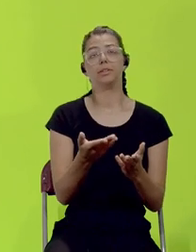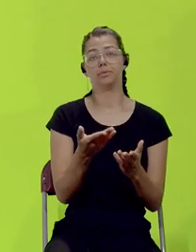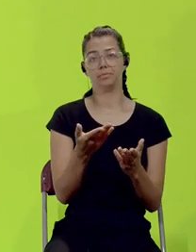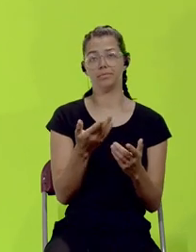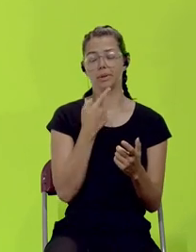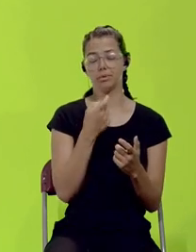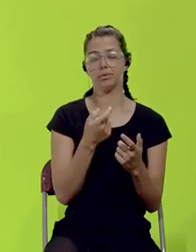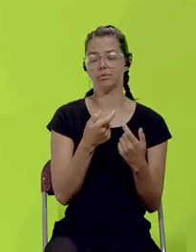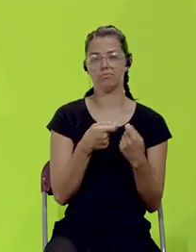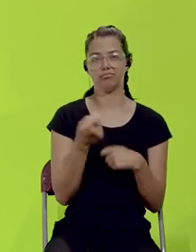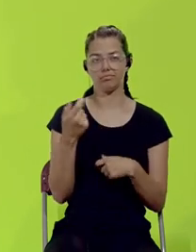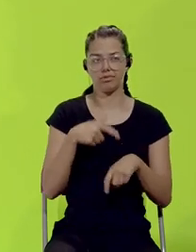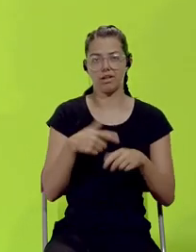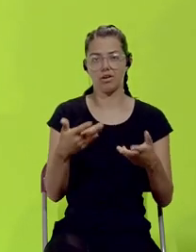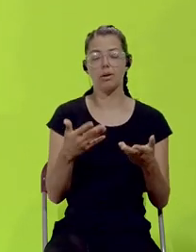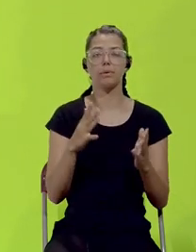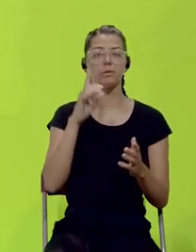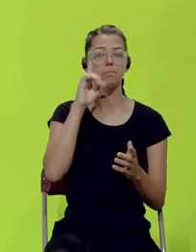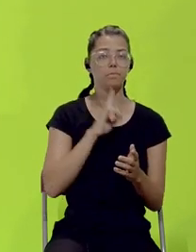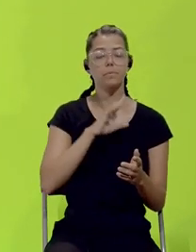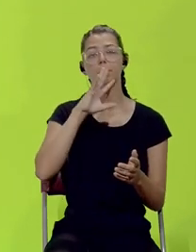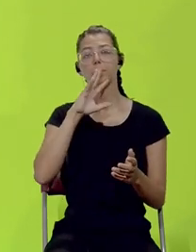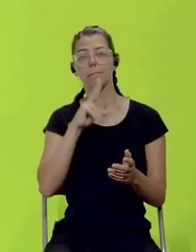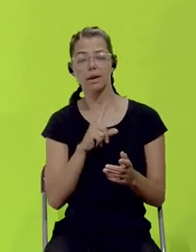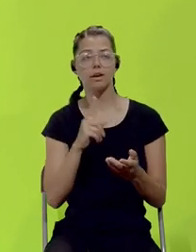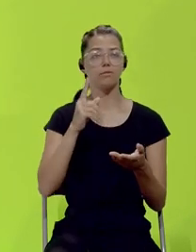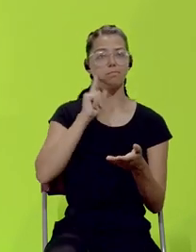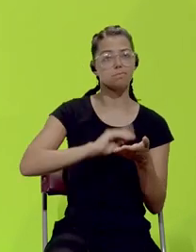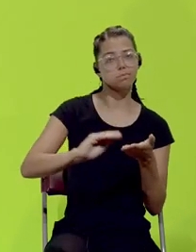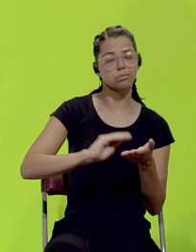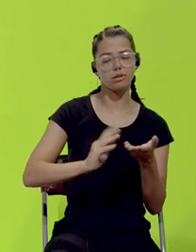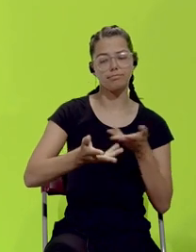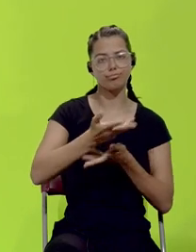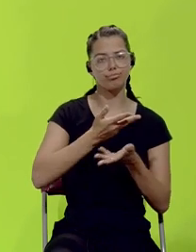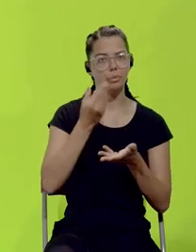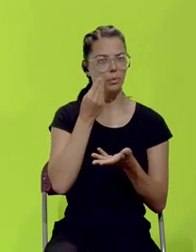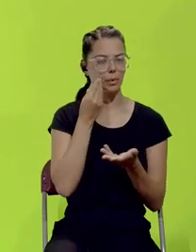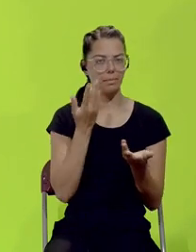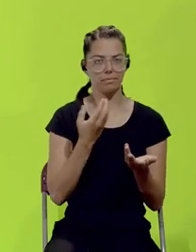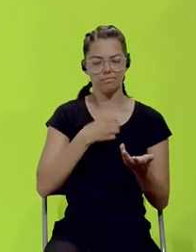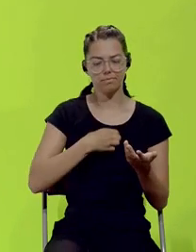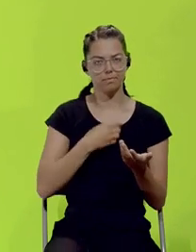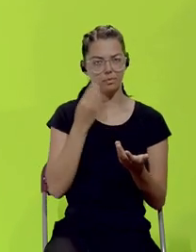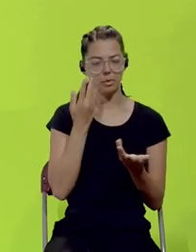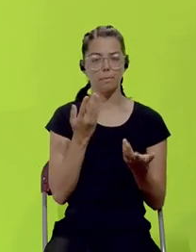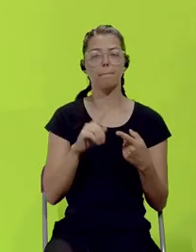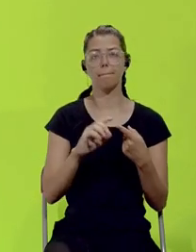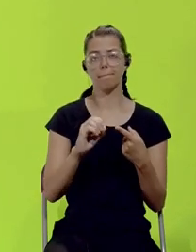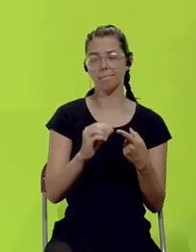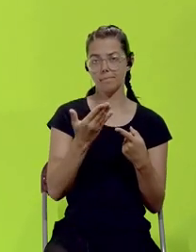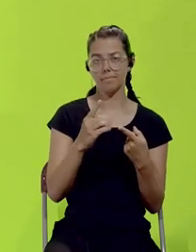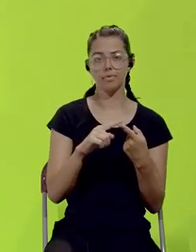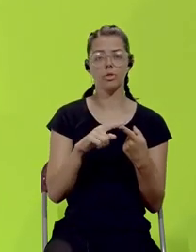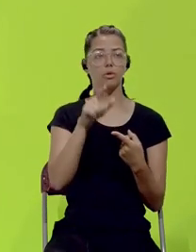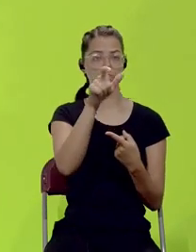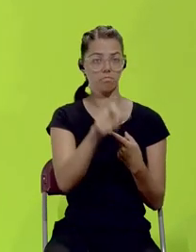ser mãe, ser escritora? Mas a minha pergunta é a seguinte e tem duas dimensões. A primeira é, como é que o facto de